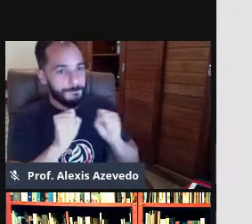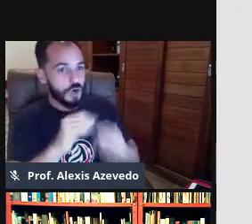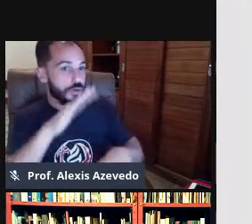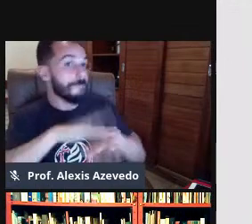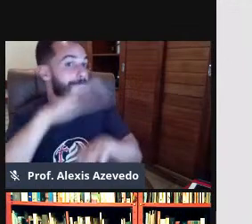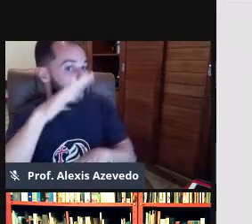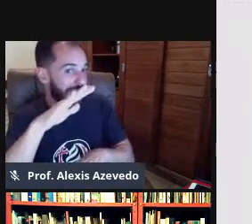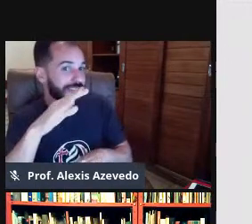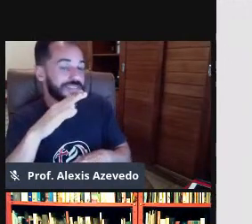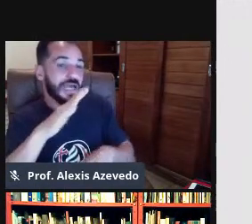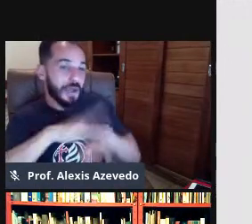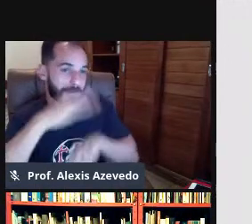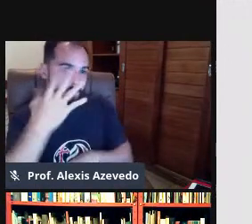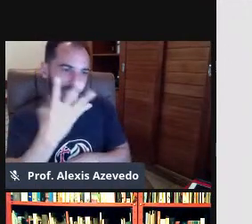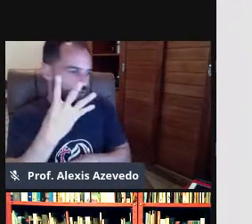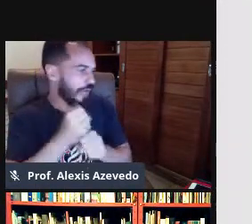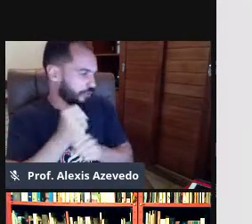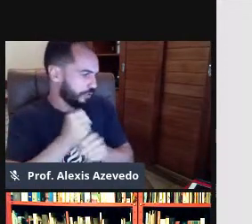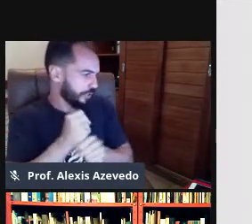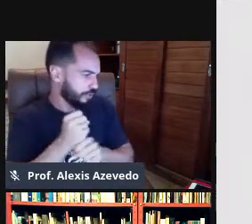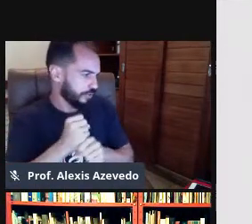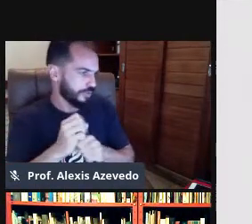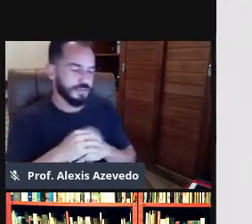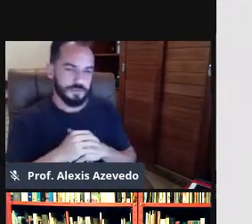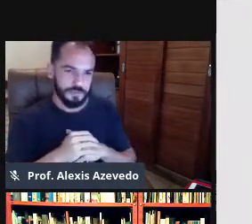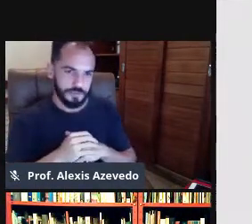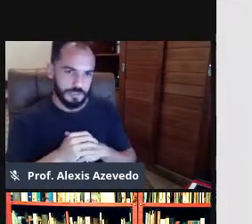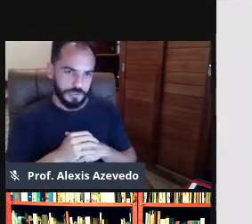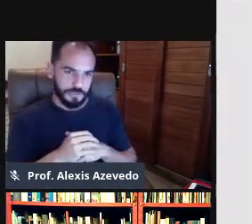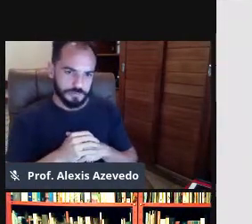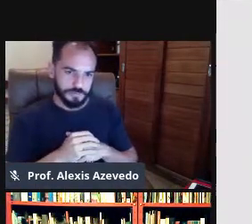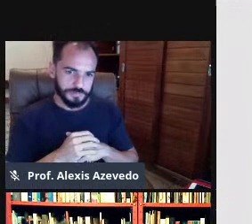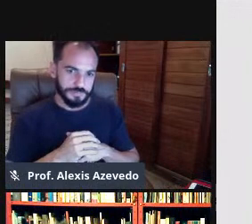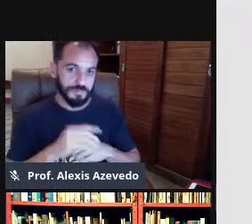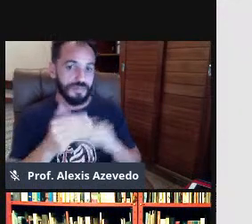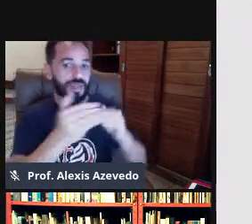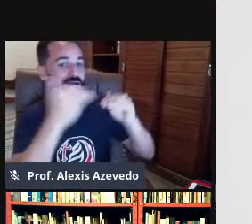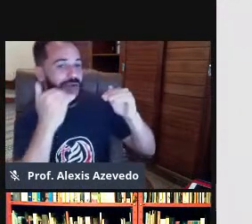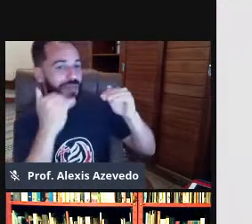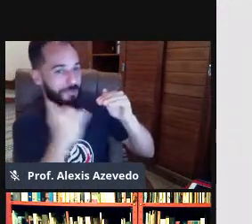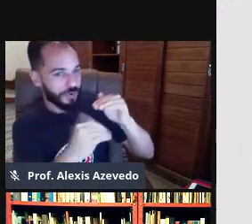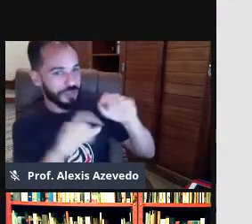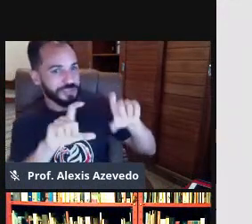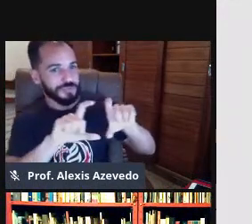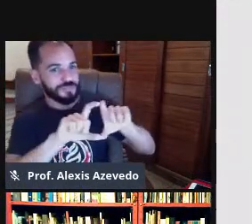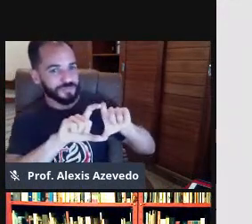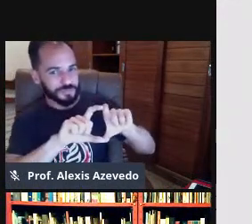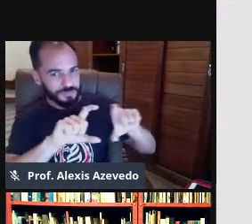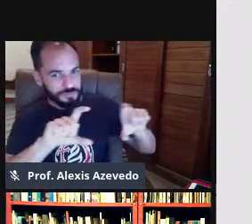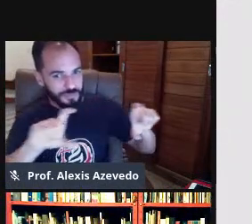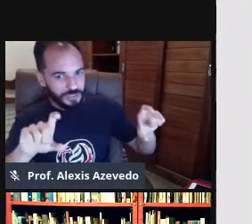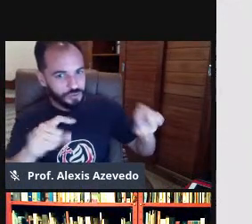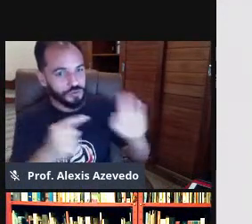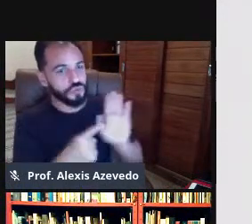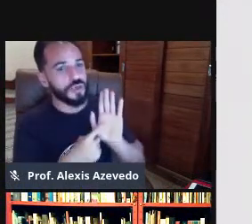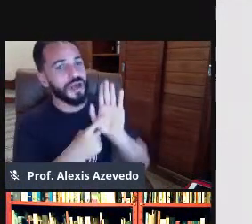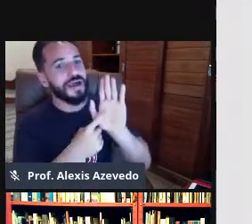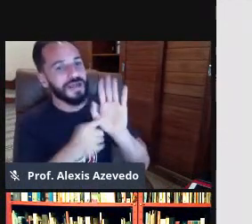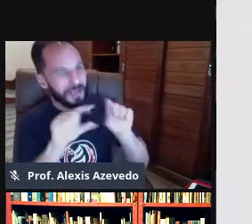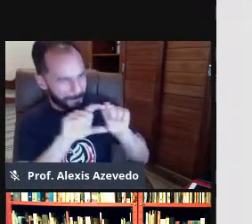Então, enfim, é isso. Né? Essa é a estrutura. Aqui embaixo a gente apresenta que cada quadradinho